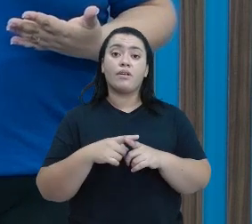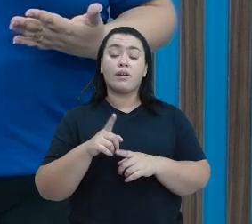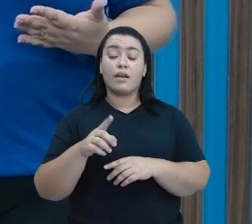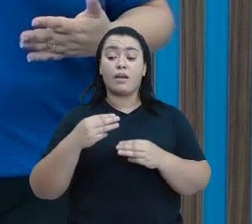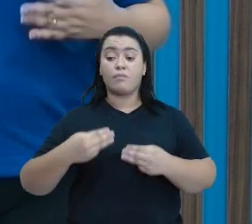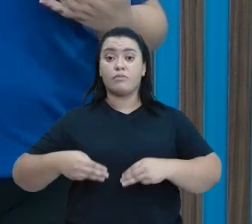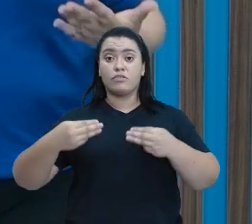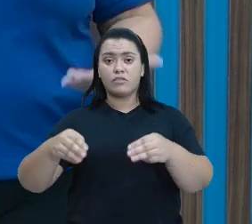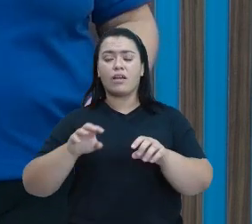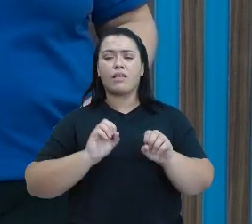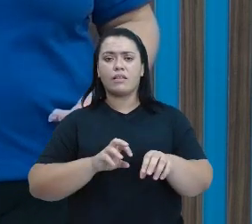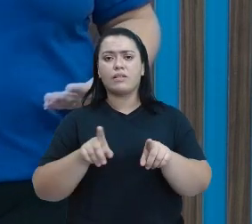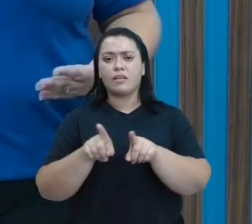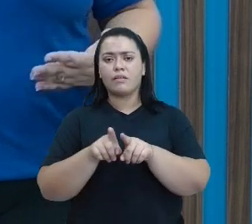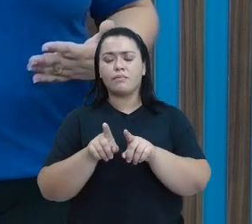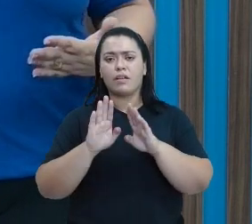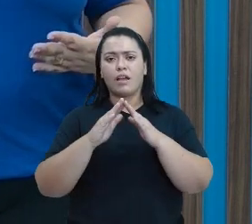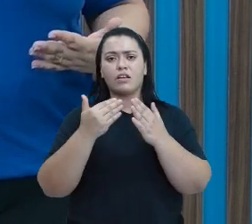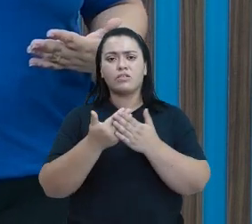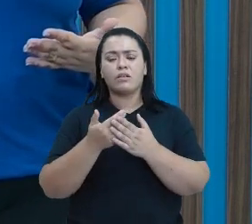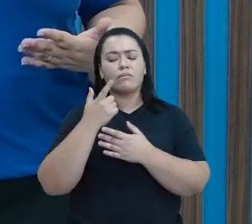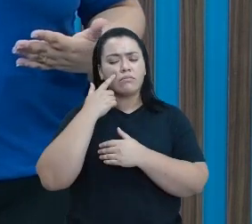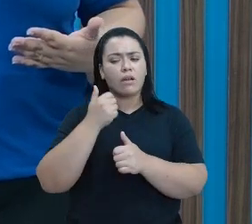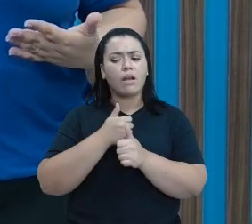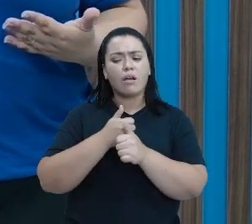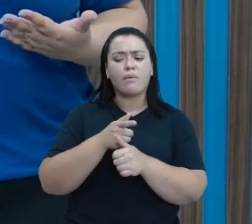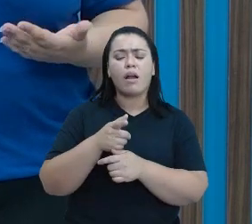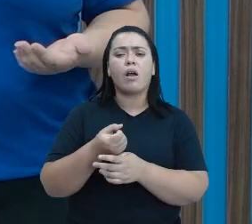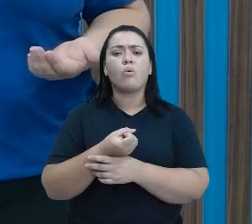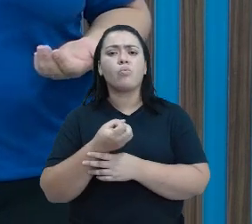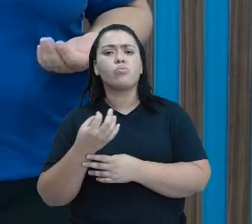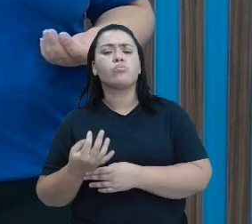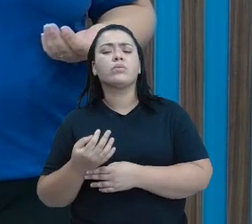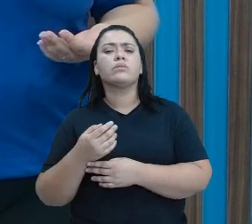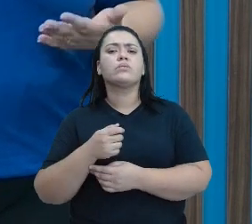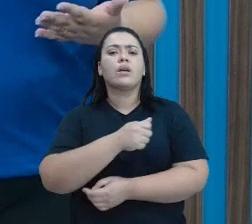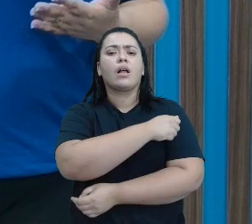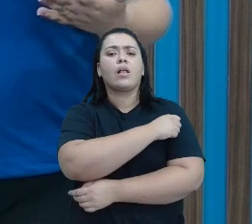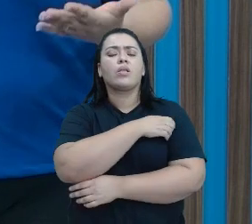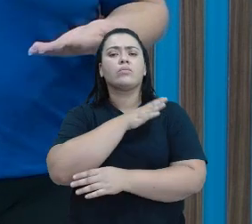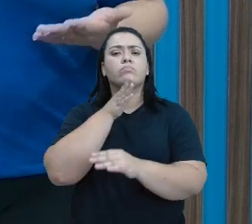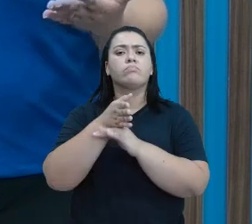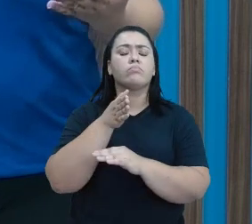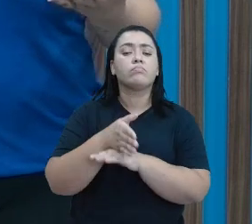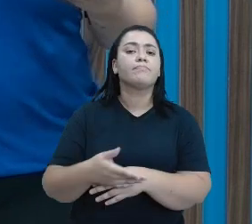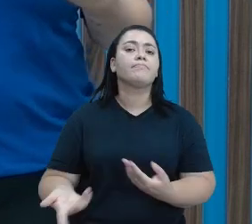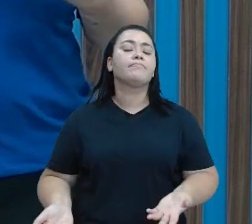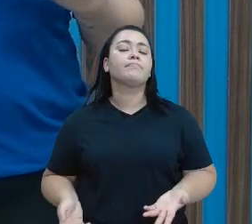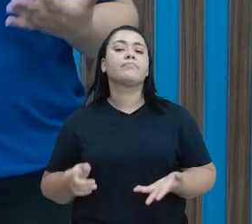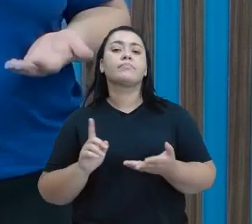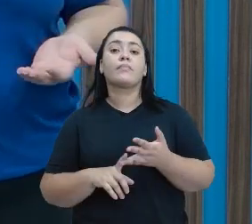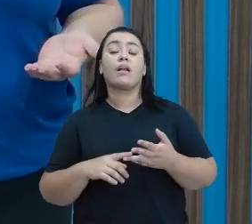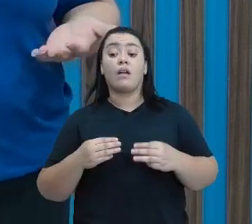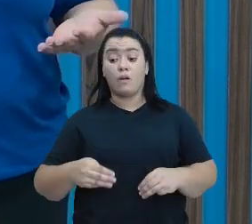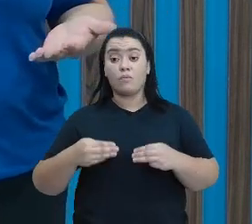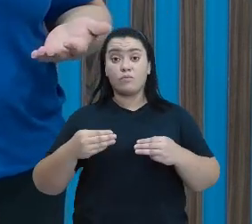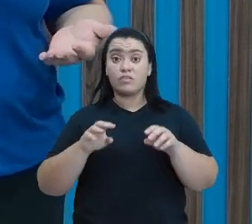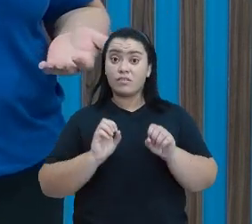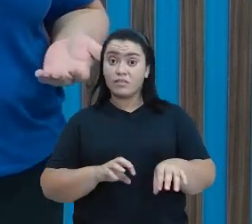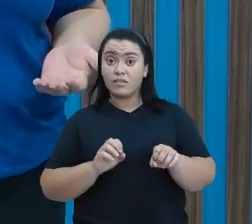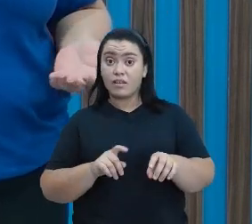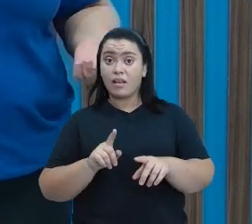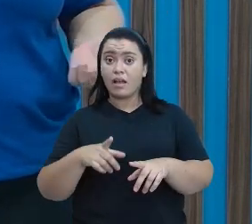Ministério da Educação pode acompanhar a quantidade de estudantes que estão frequentando. É através dele que o Ministério da